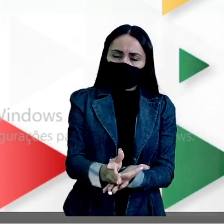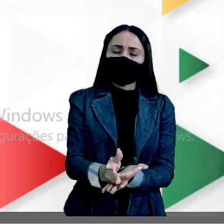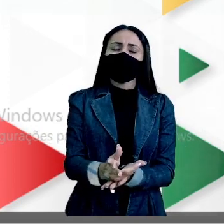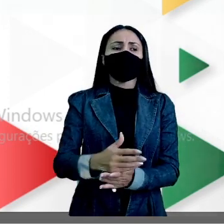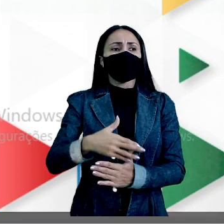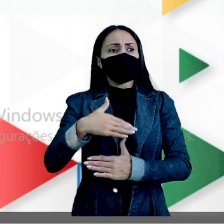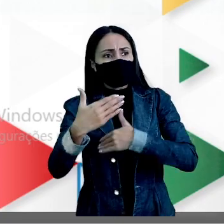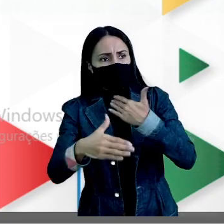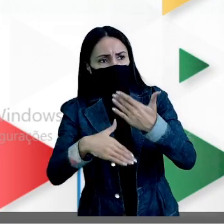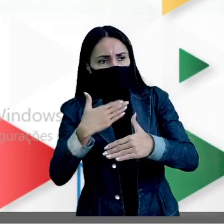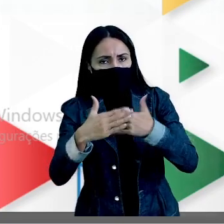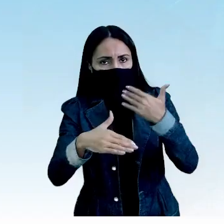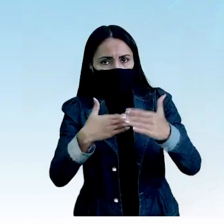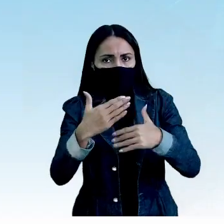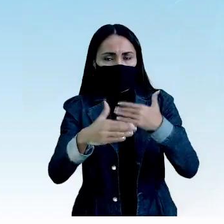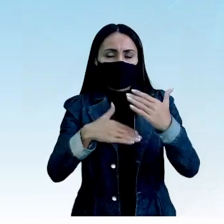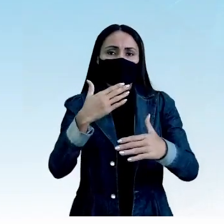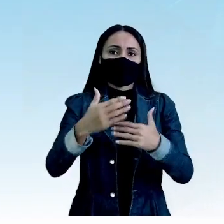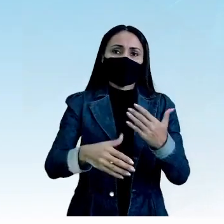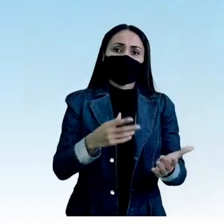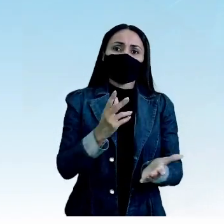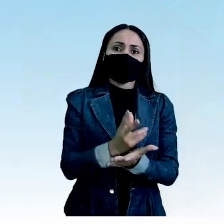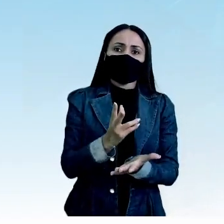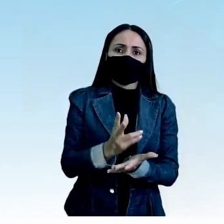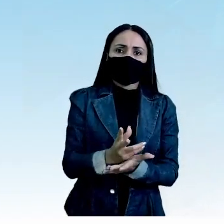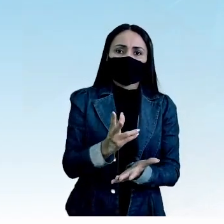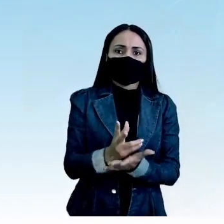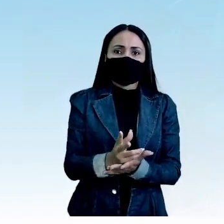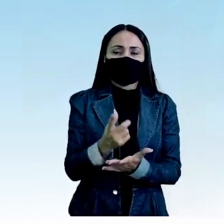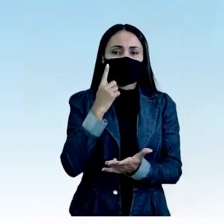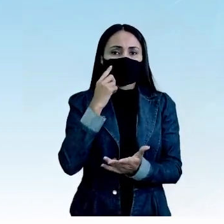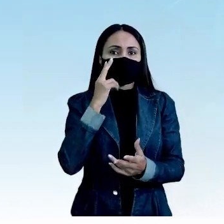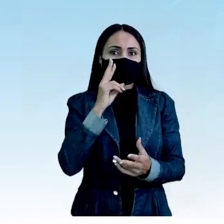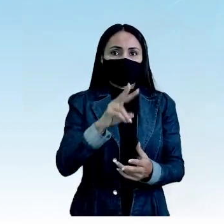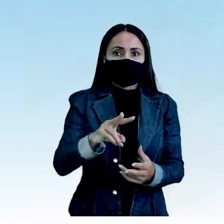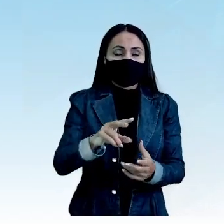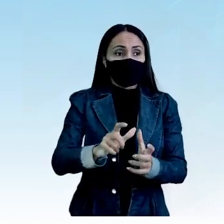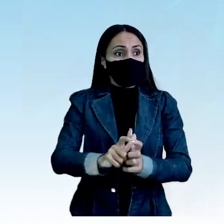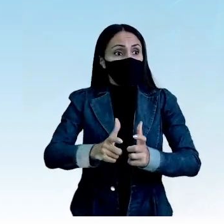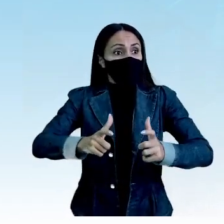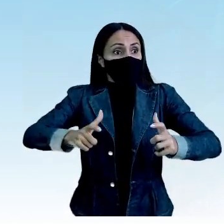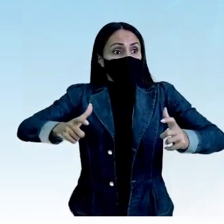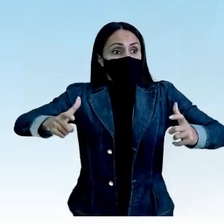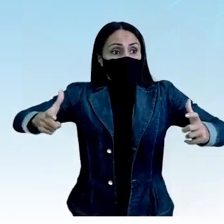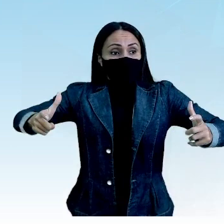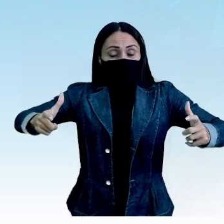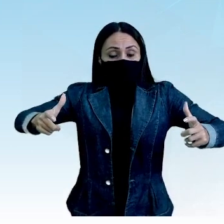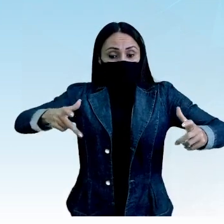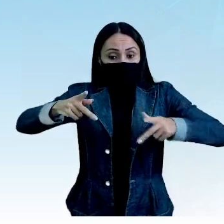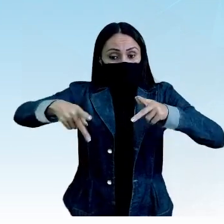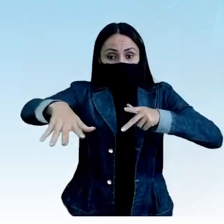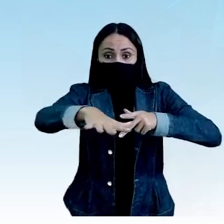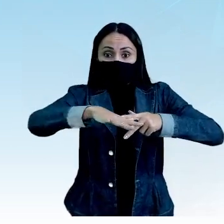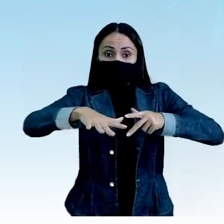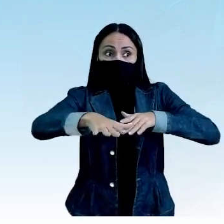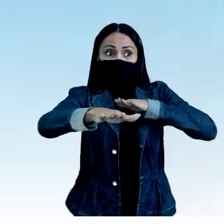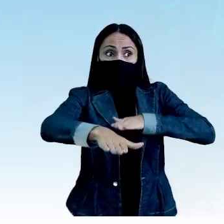E aumentando cada vez mais, quando ele vai sair, aumenta ainda mais a quantidade de pessoas que vão